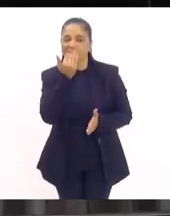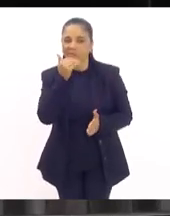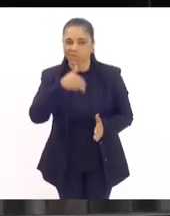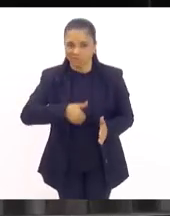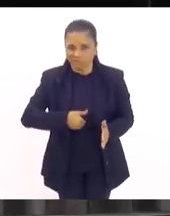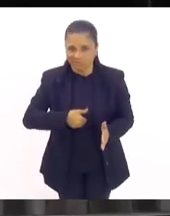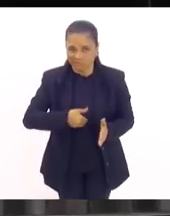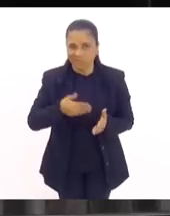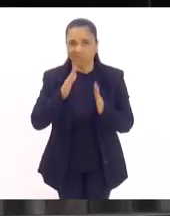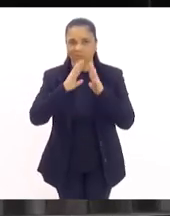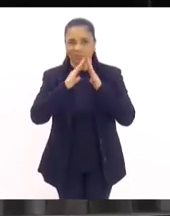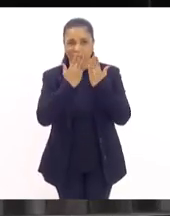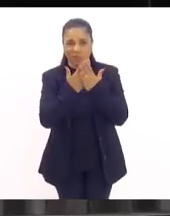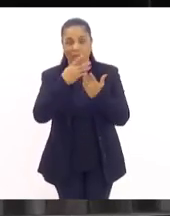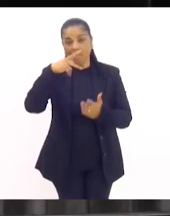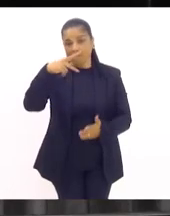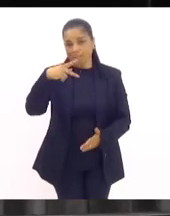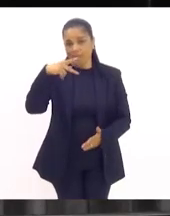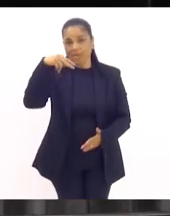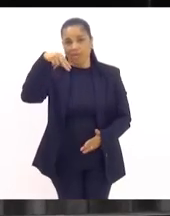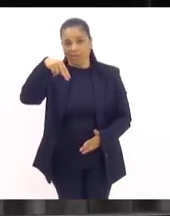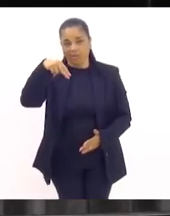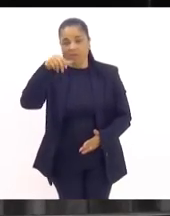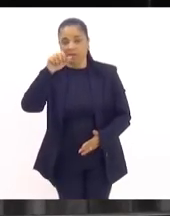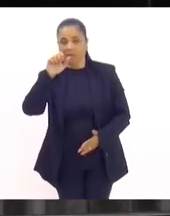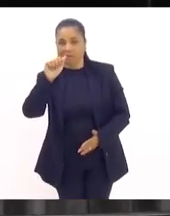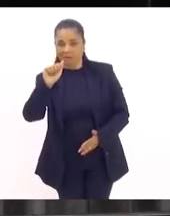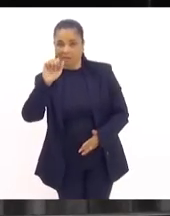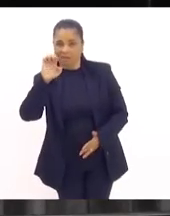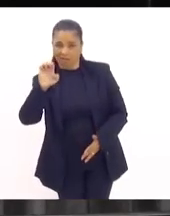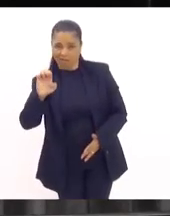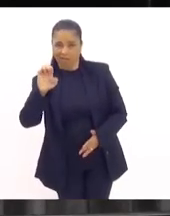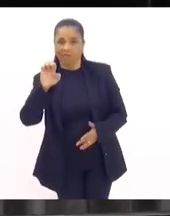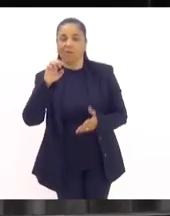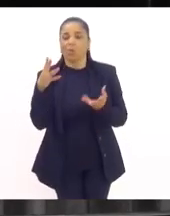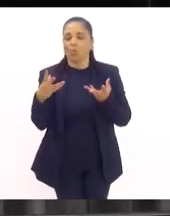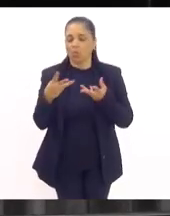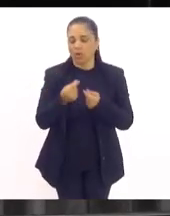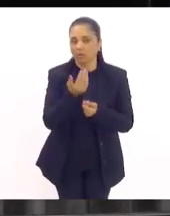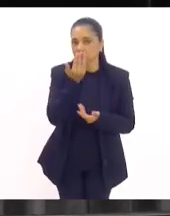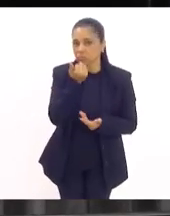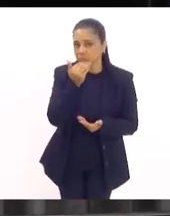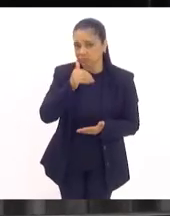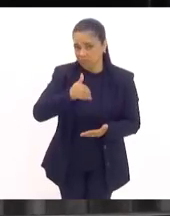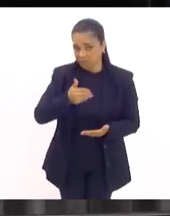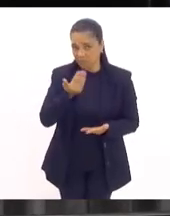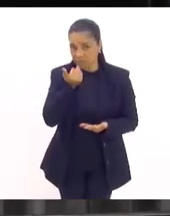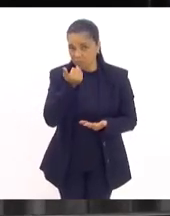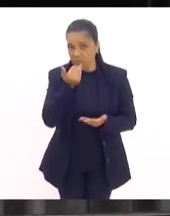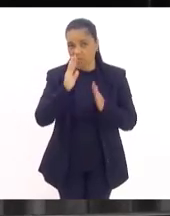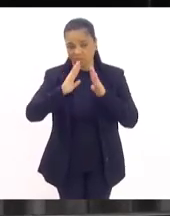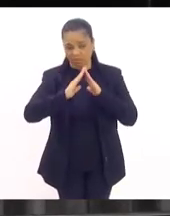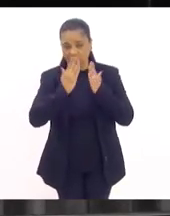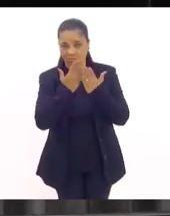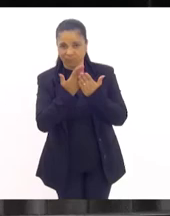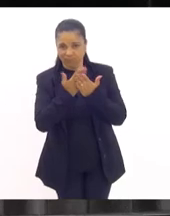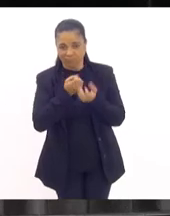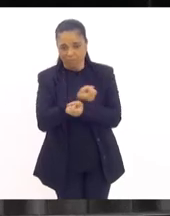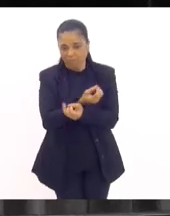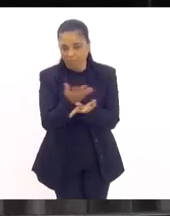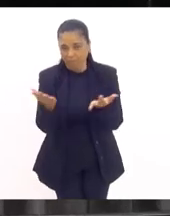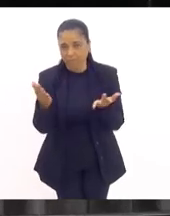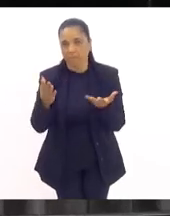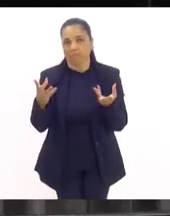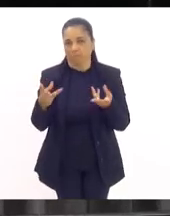o PNAE, que assegurou a melhoria da qualidade das merendas servidas nas escolas em todo o Estado. E